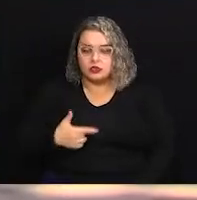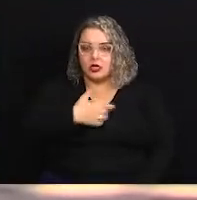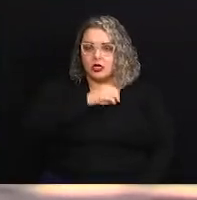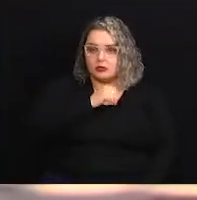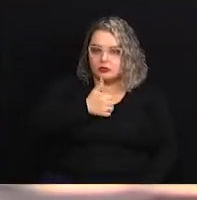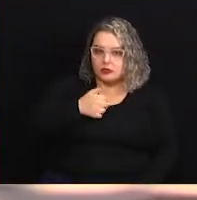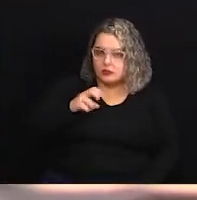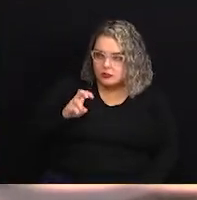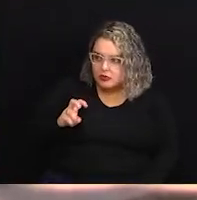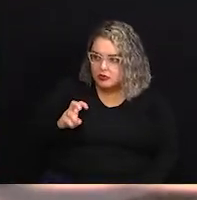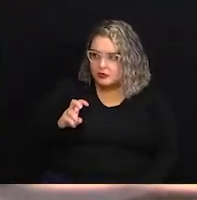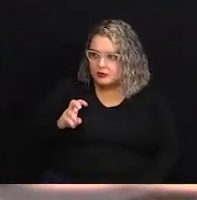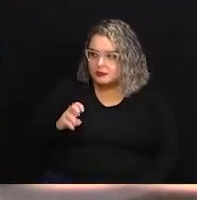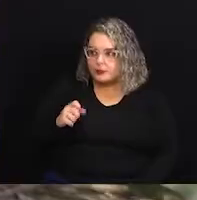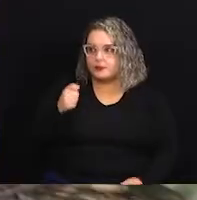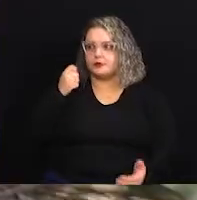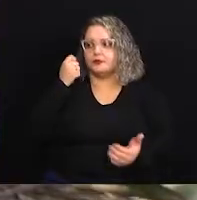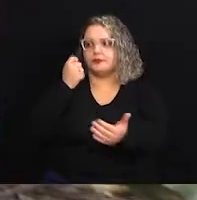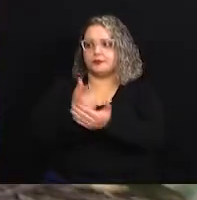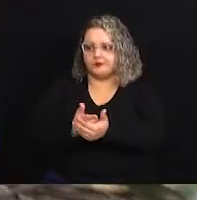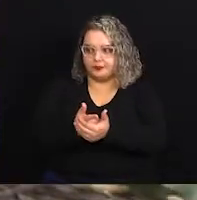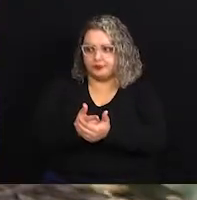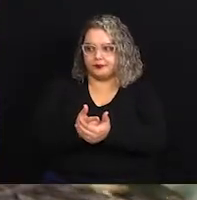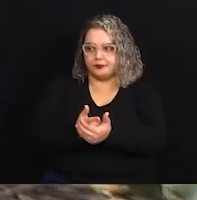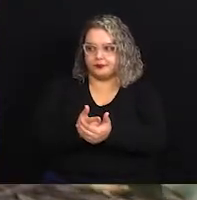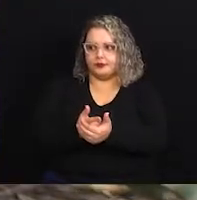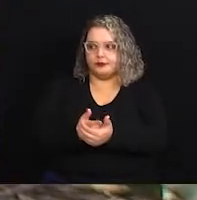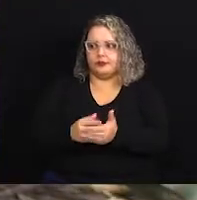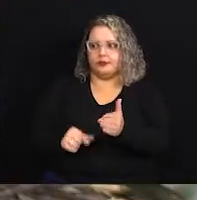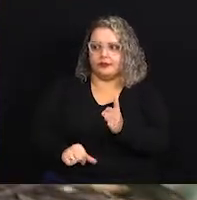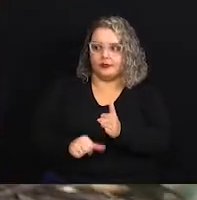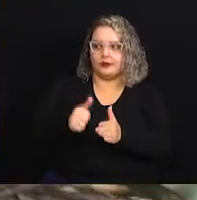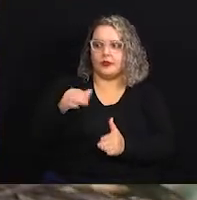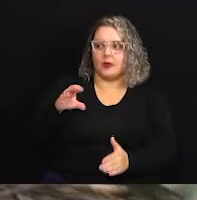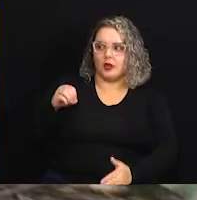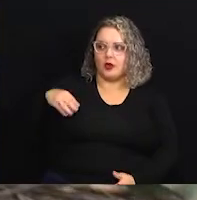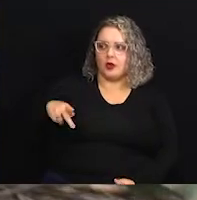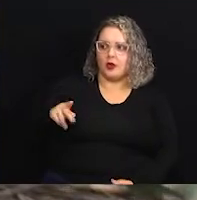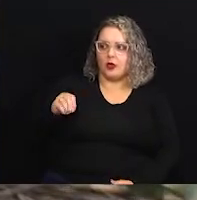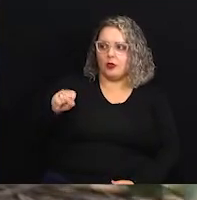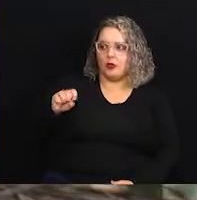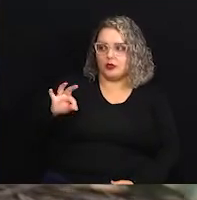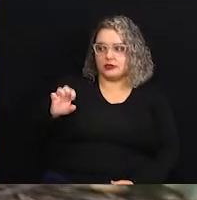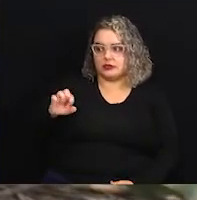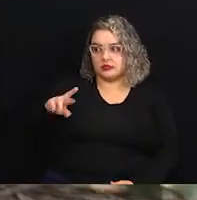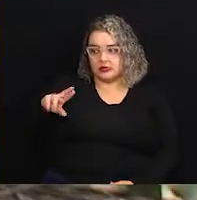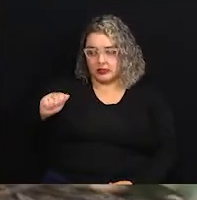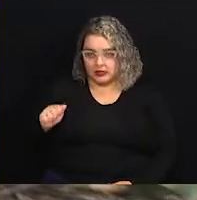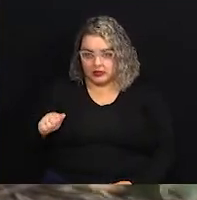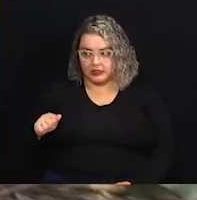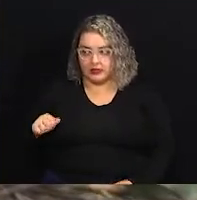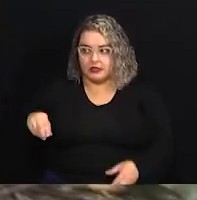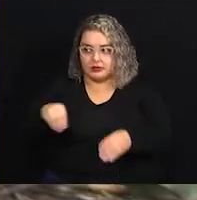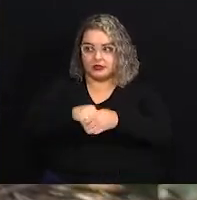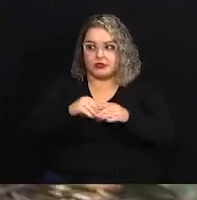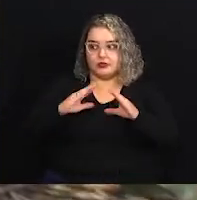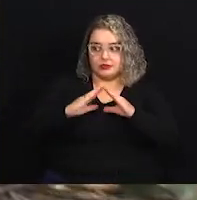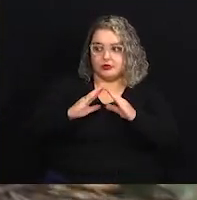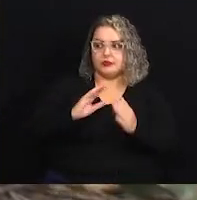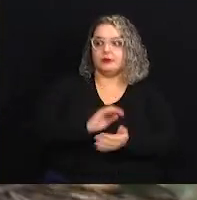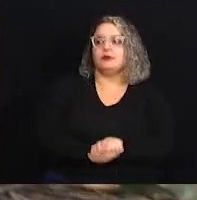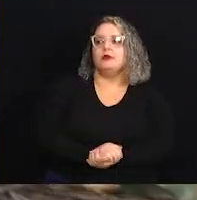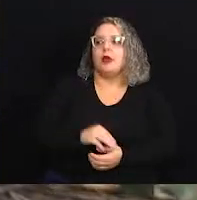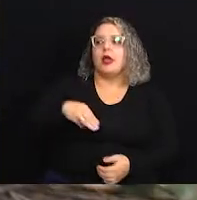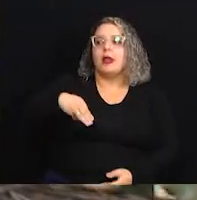em 2015, eu comprei a minha primeira composteira doméstica, né, que o pessoal costuma chamar